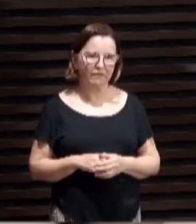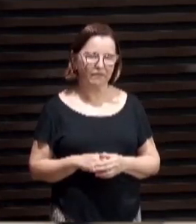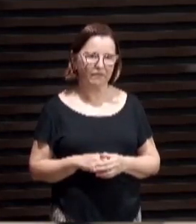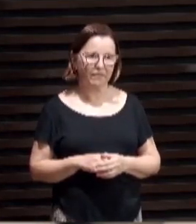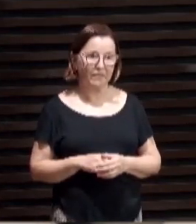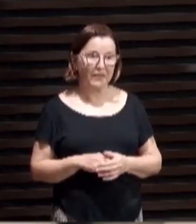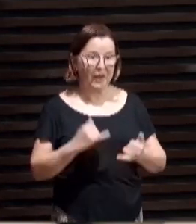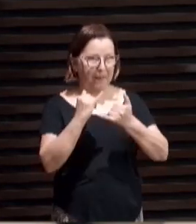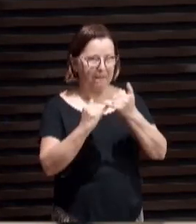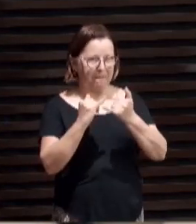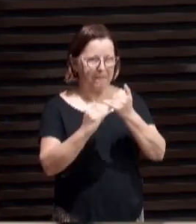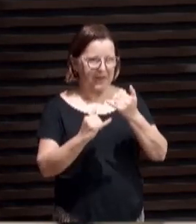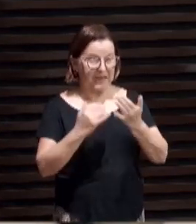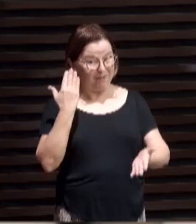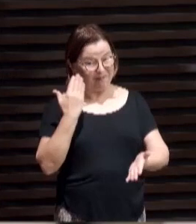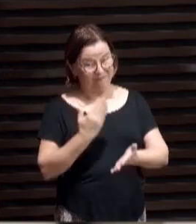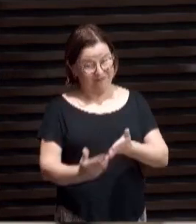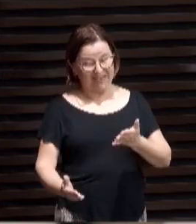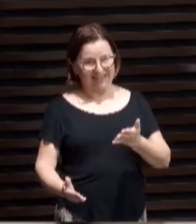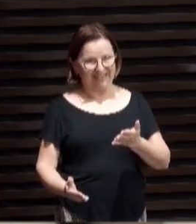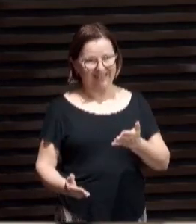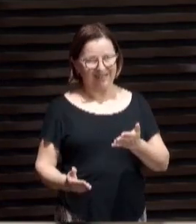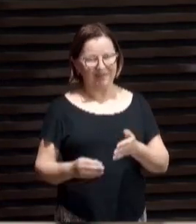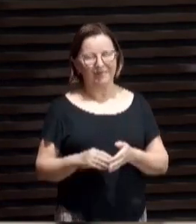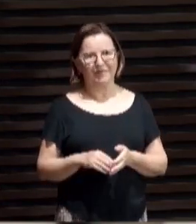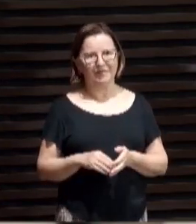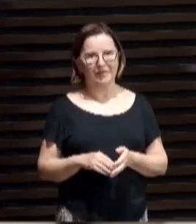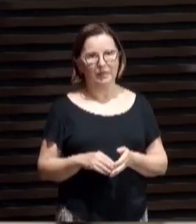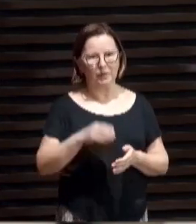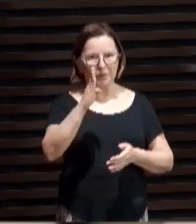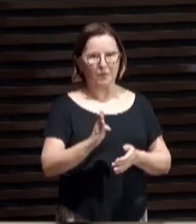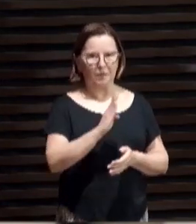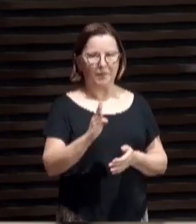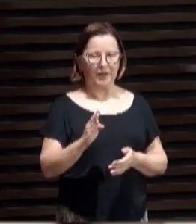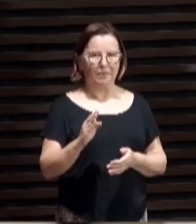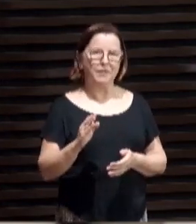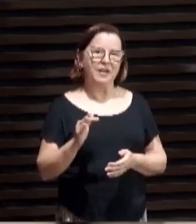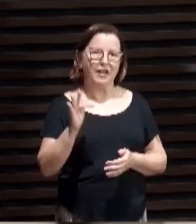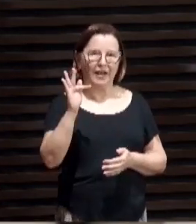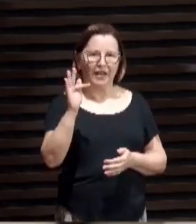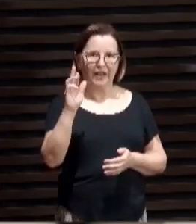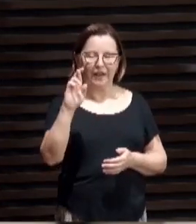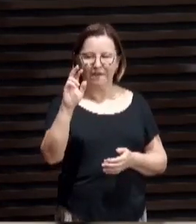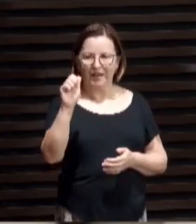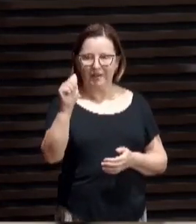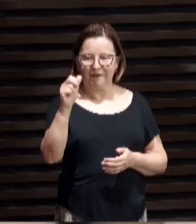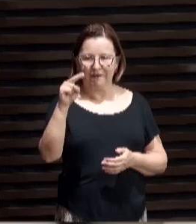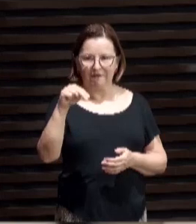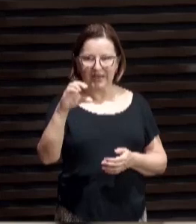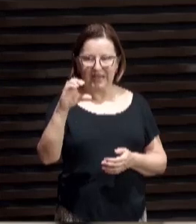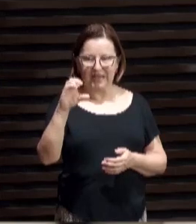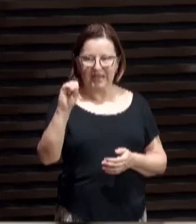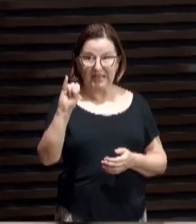aparente derrota dita pelo Papa Francisco, a cruz não tem nada de